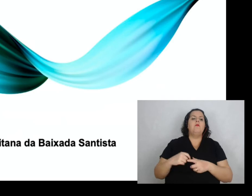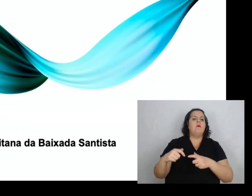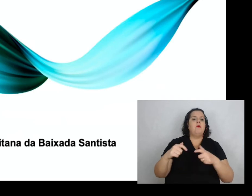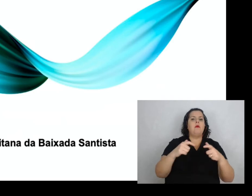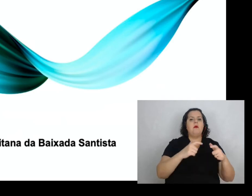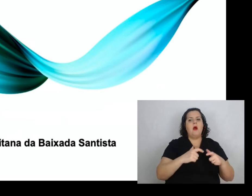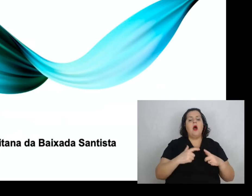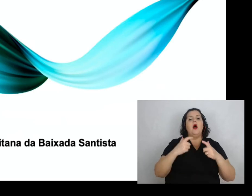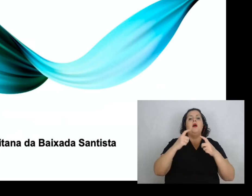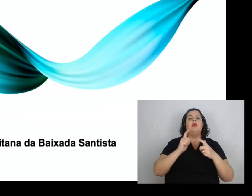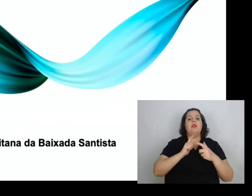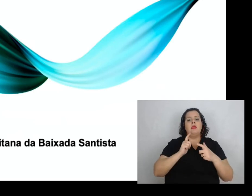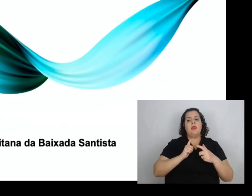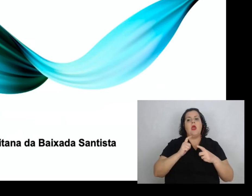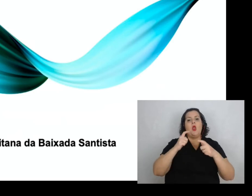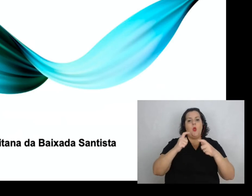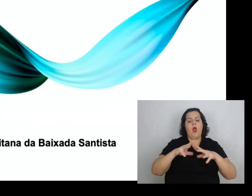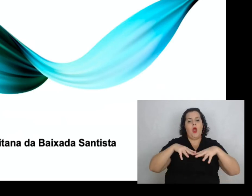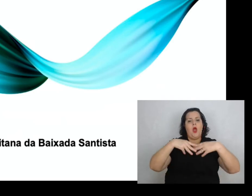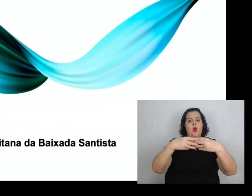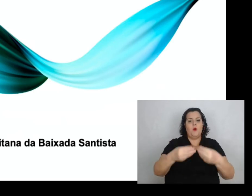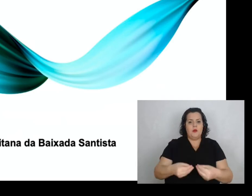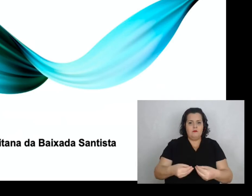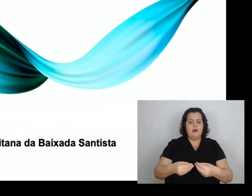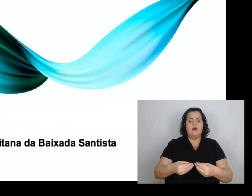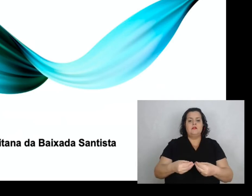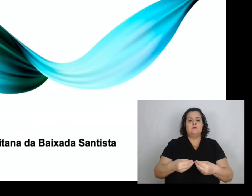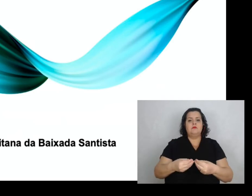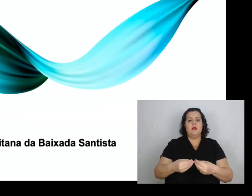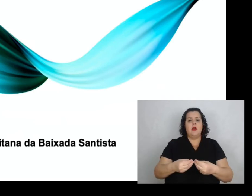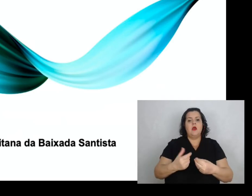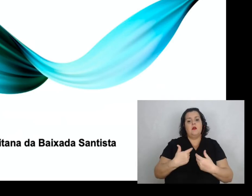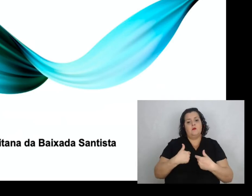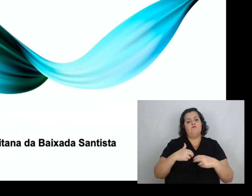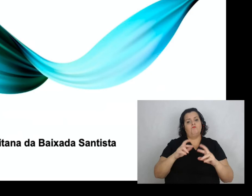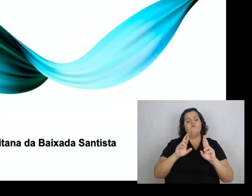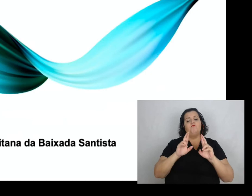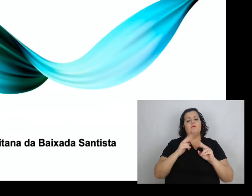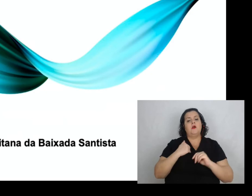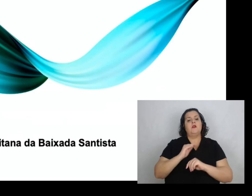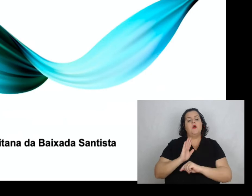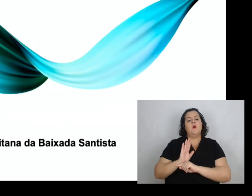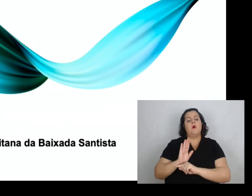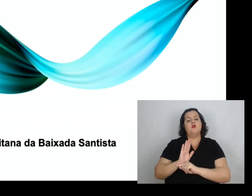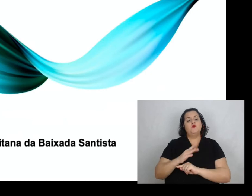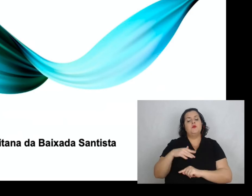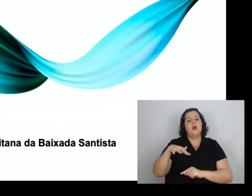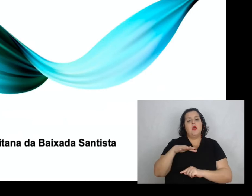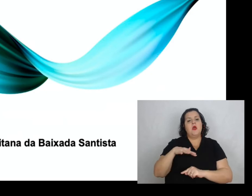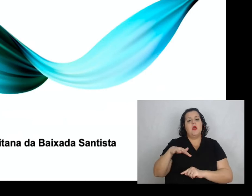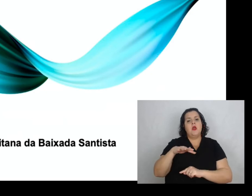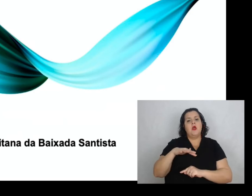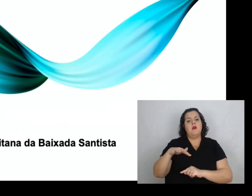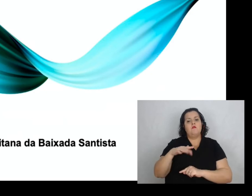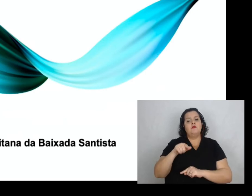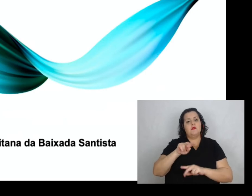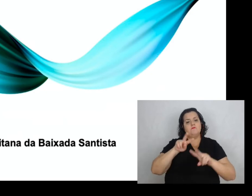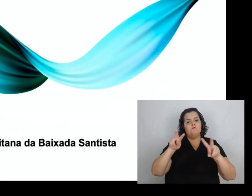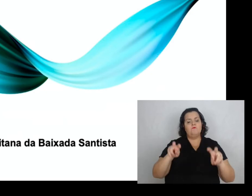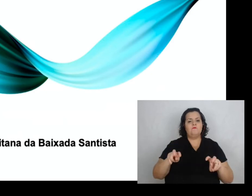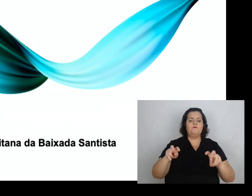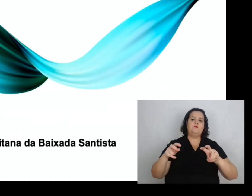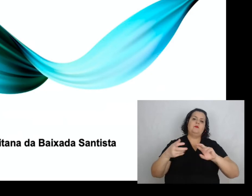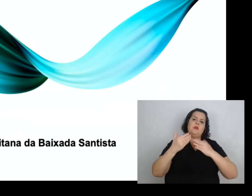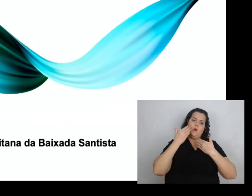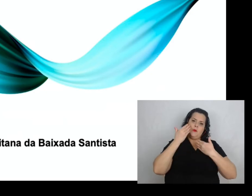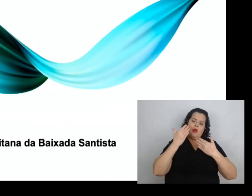Eu fico à disposição, trazido alguma contribuição sobre este tema que a gente se colocou aqui à disposição para discutir.